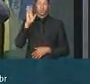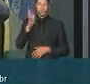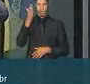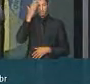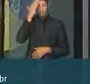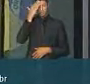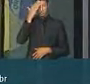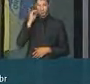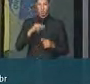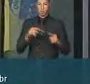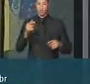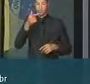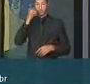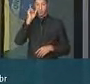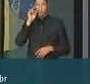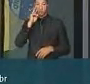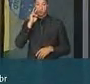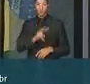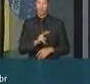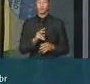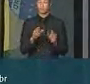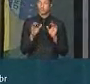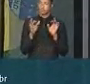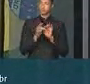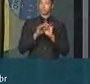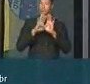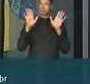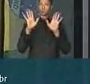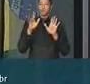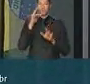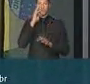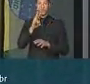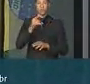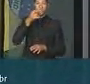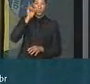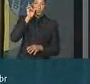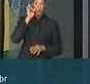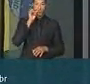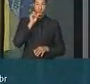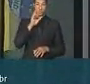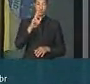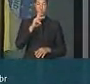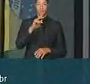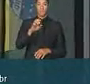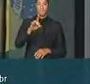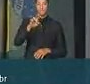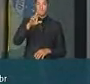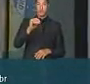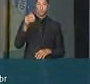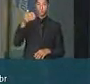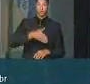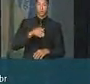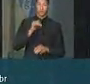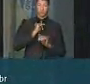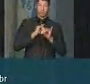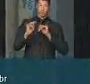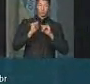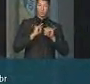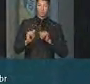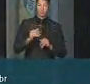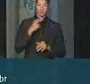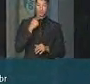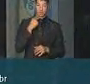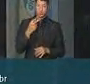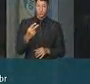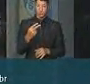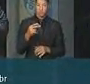sabíamos mas ontem vimos de viva voz vimos ontem o senhor Pedro Barusco vir aqui e dizer de viva